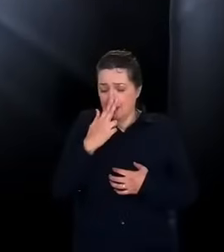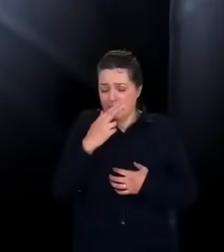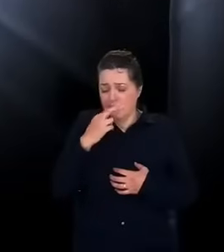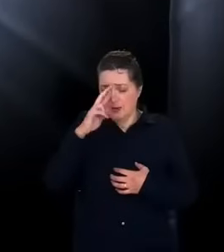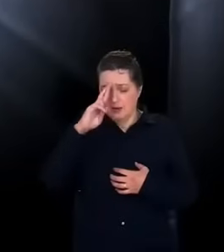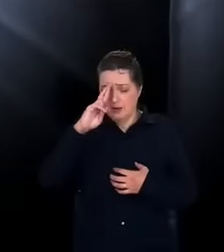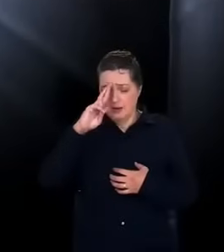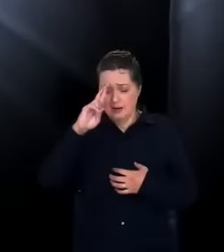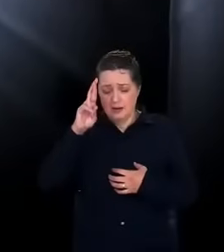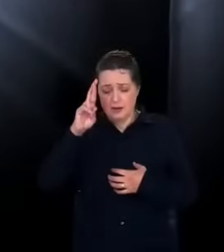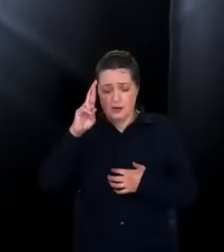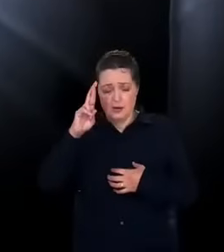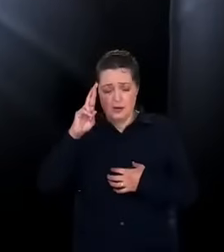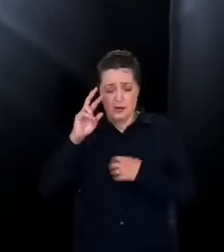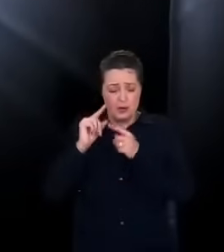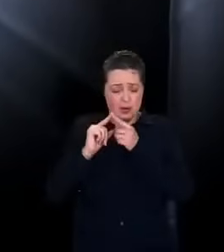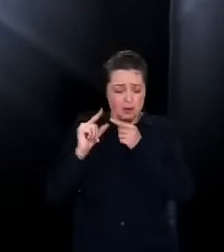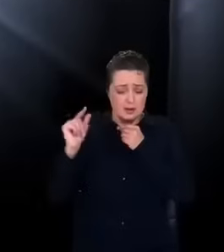partiste